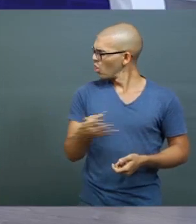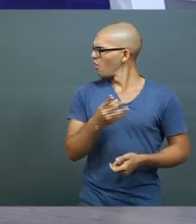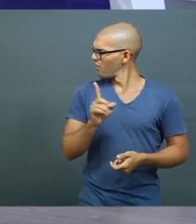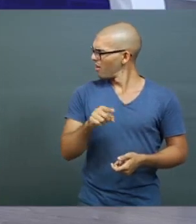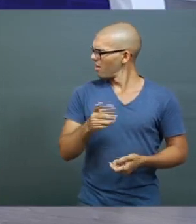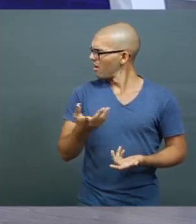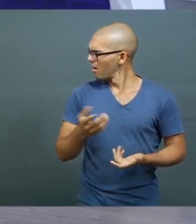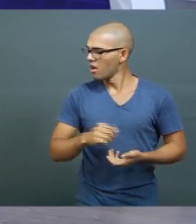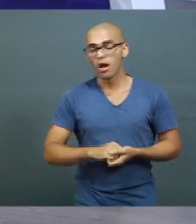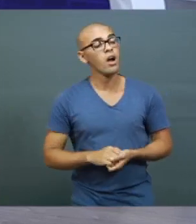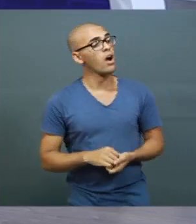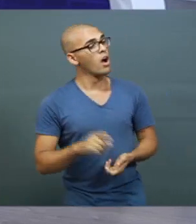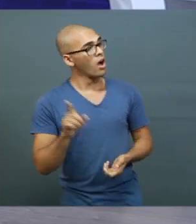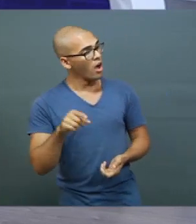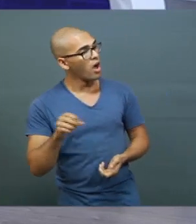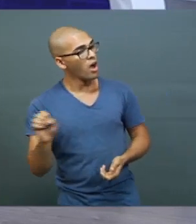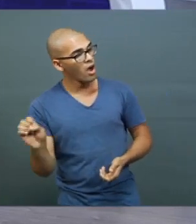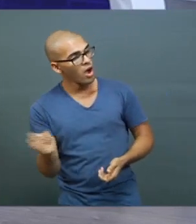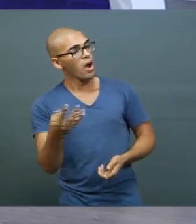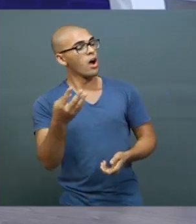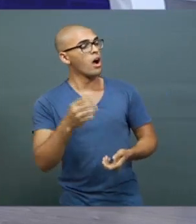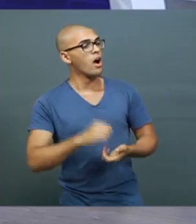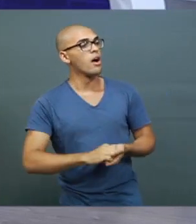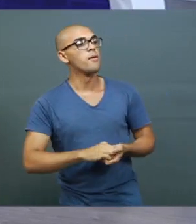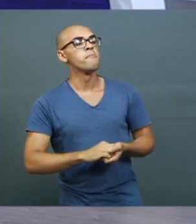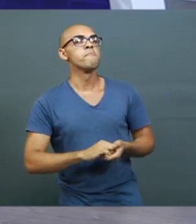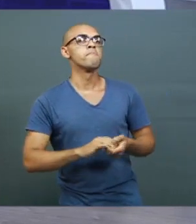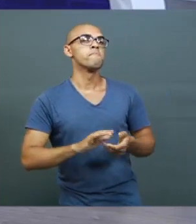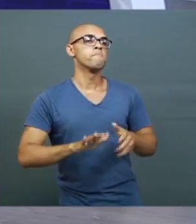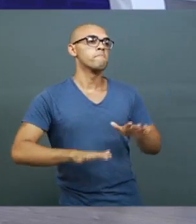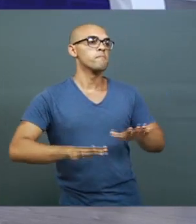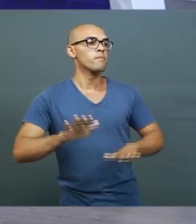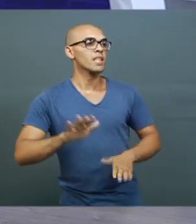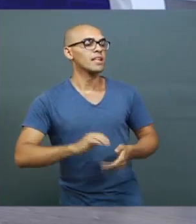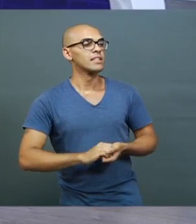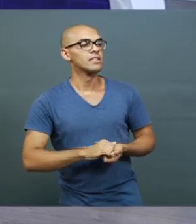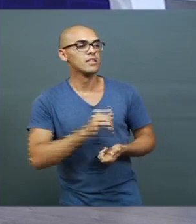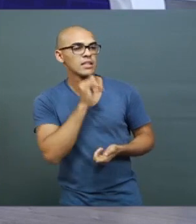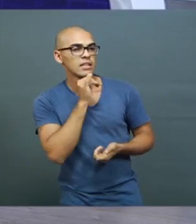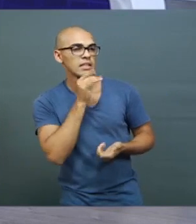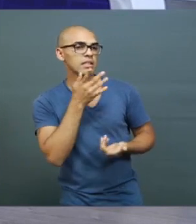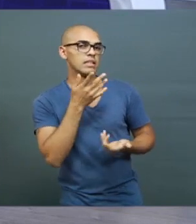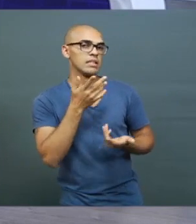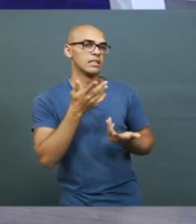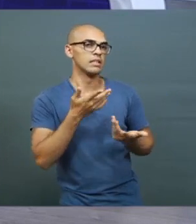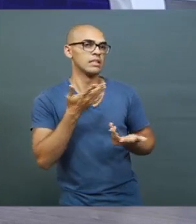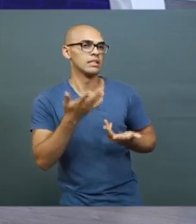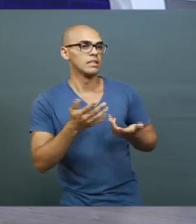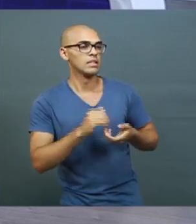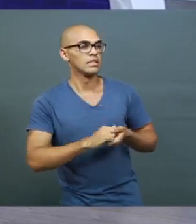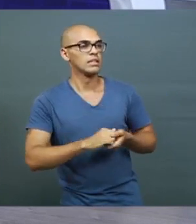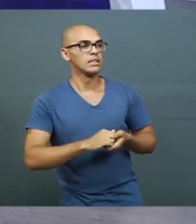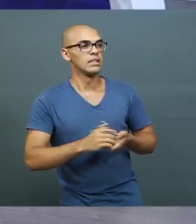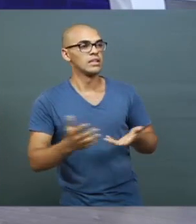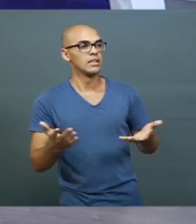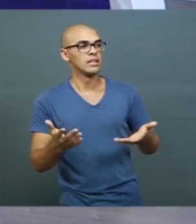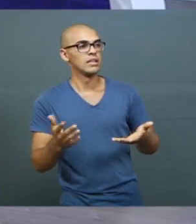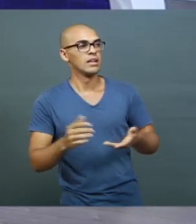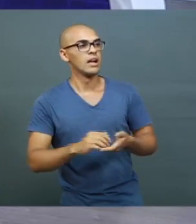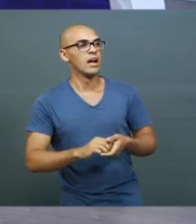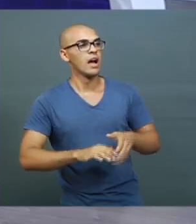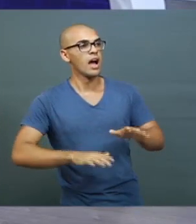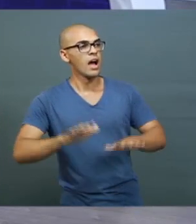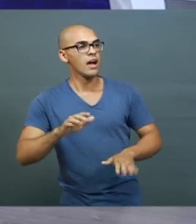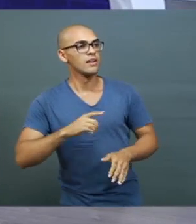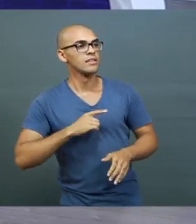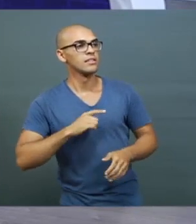novo e às vezes ele talvez ele não atenda, a estrutura seja muito para alguns